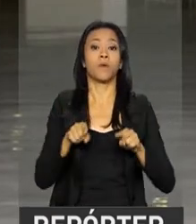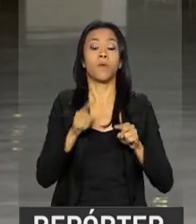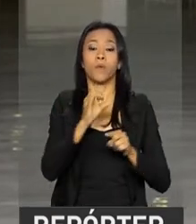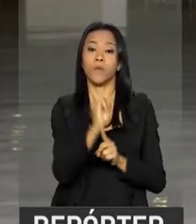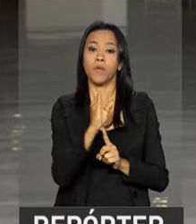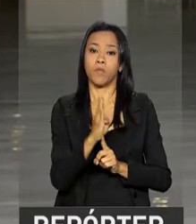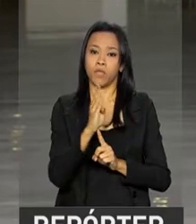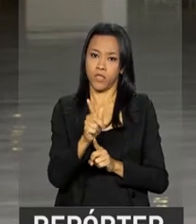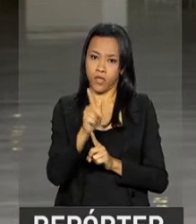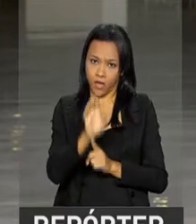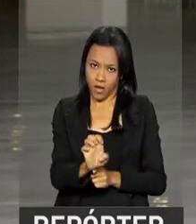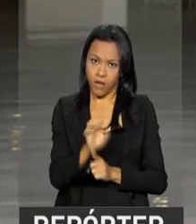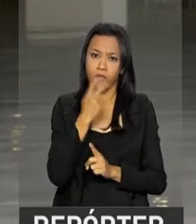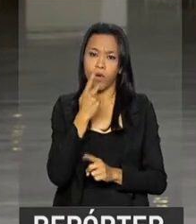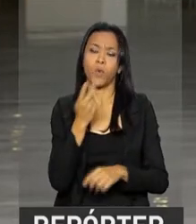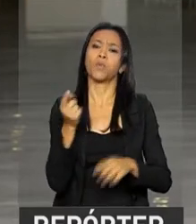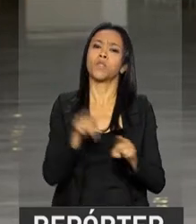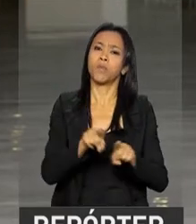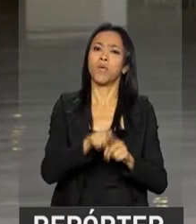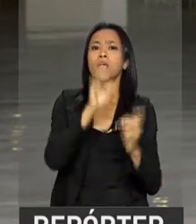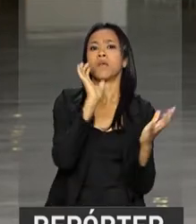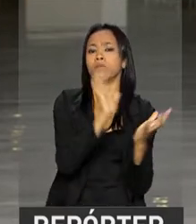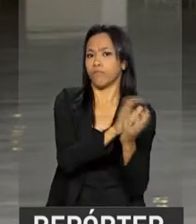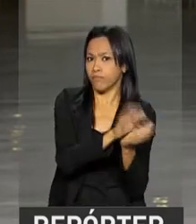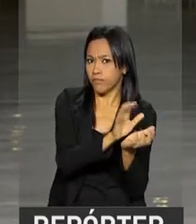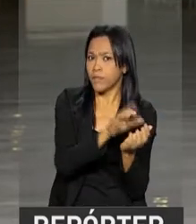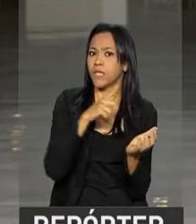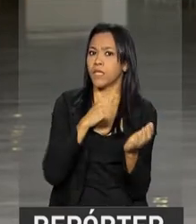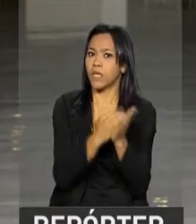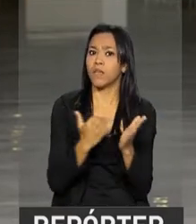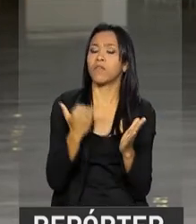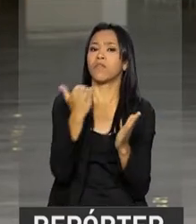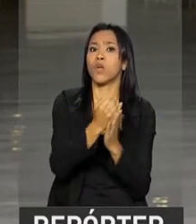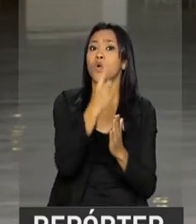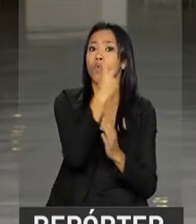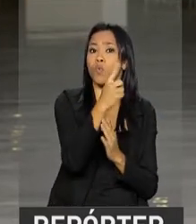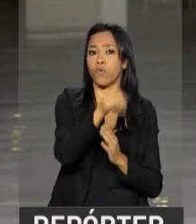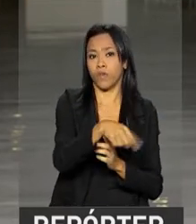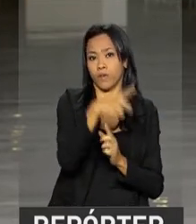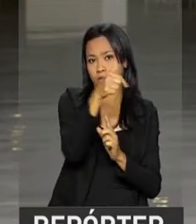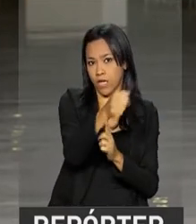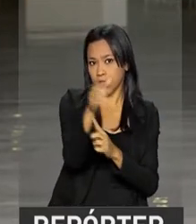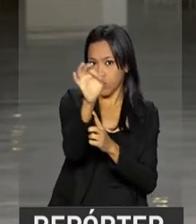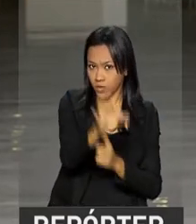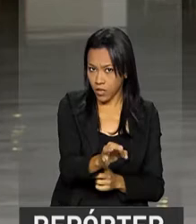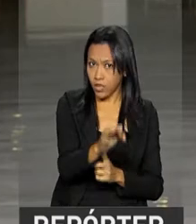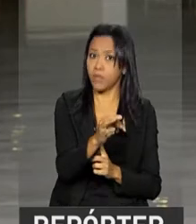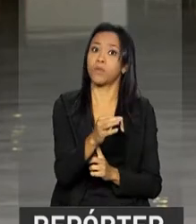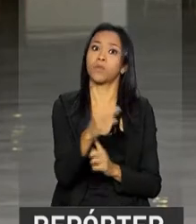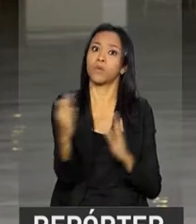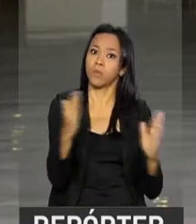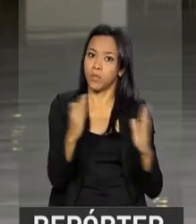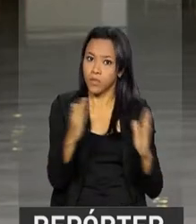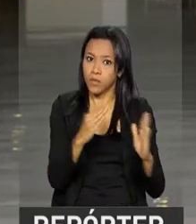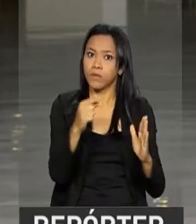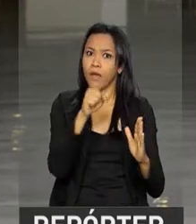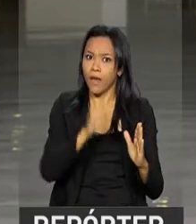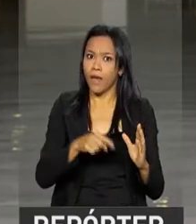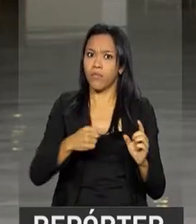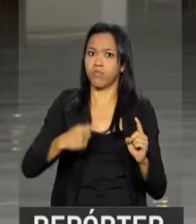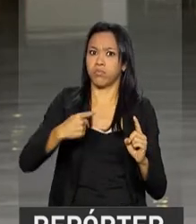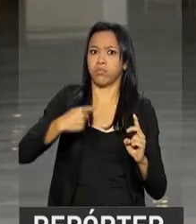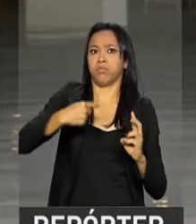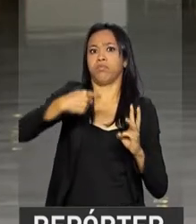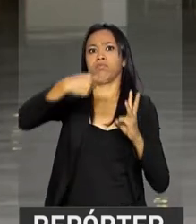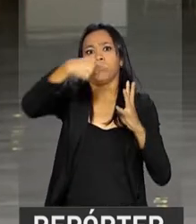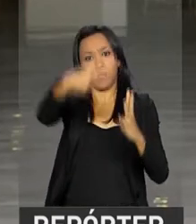de pernambuco que teve uma expansão de 1,7 por cento no período a quarta taxa consecutiva com